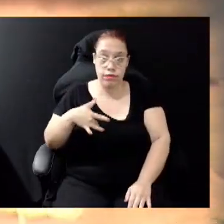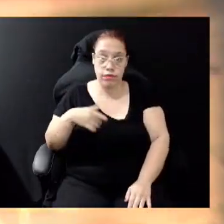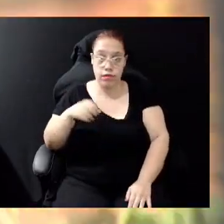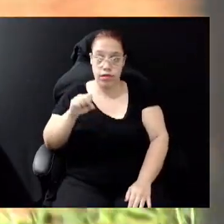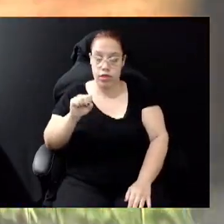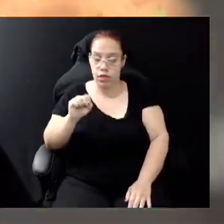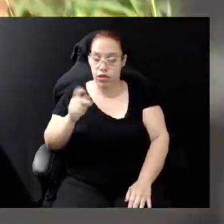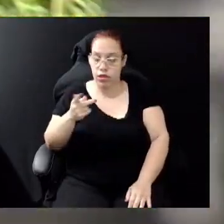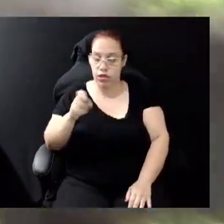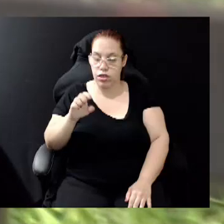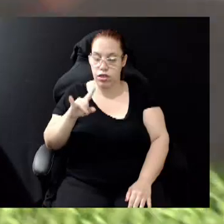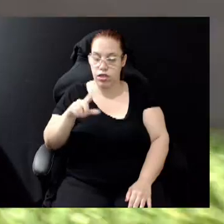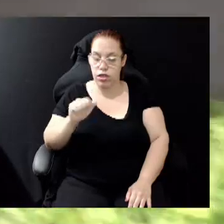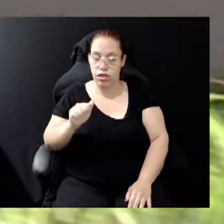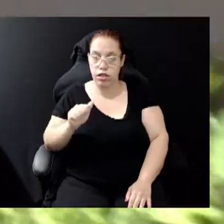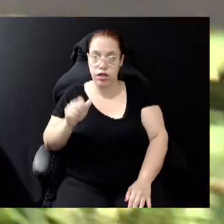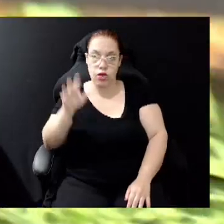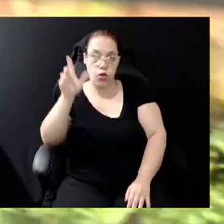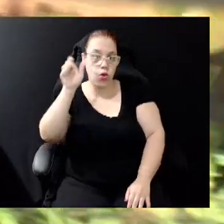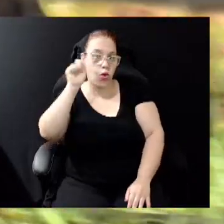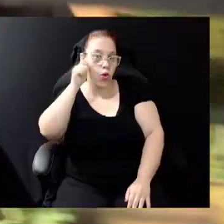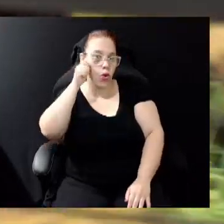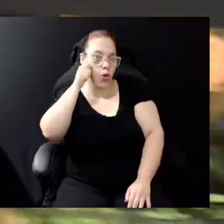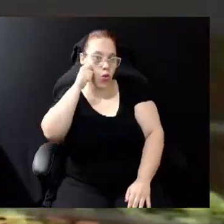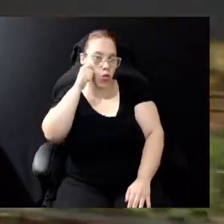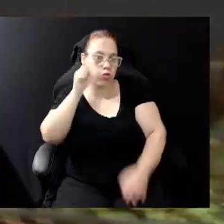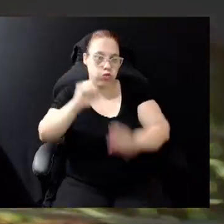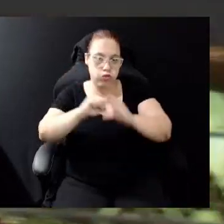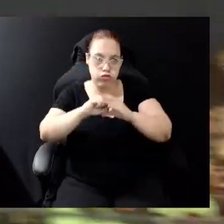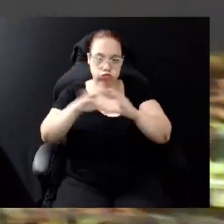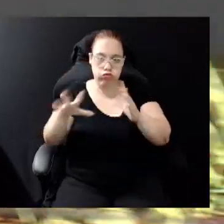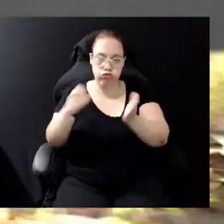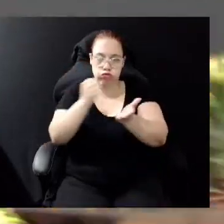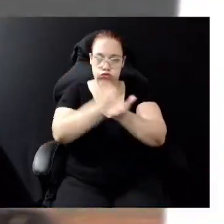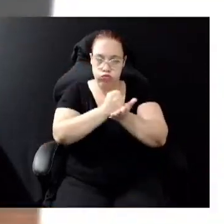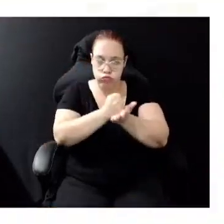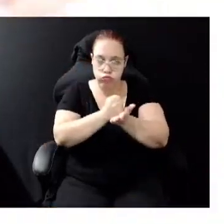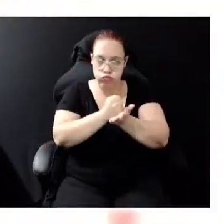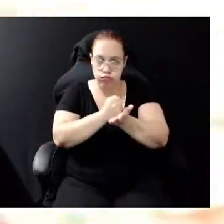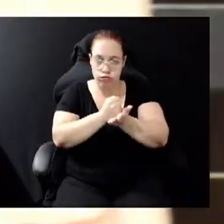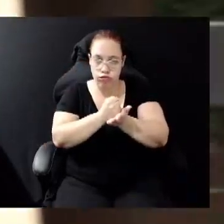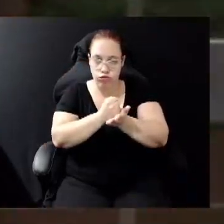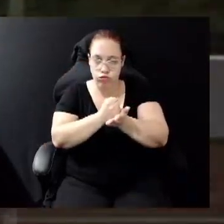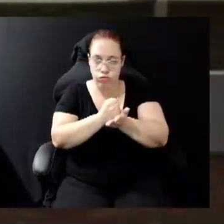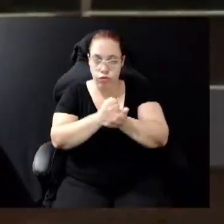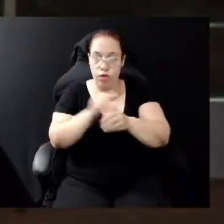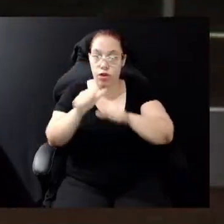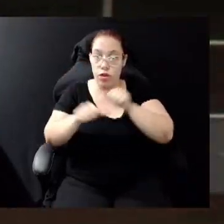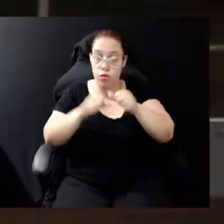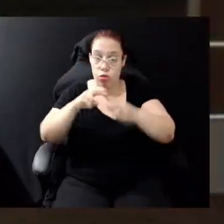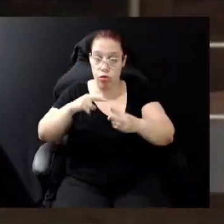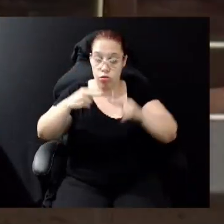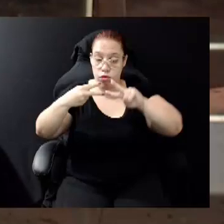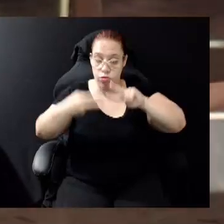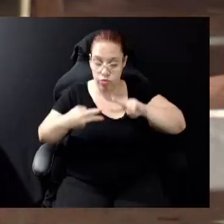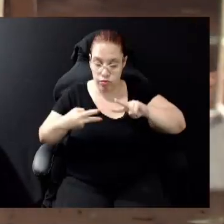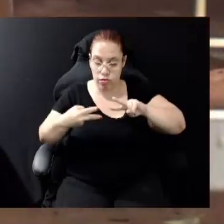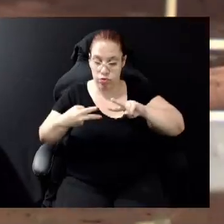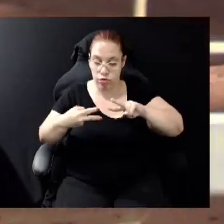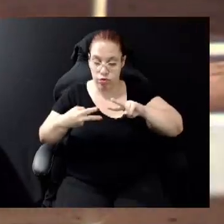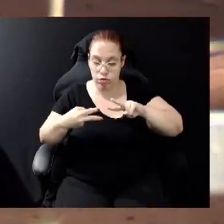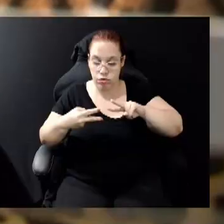uma pelagem escura, uma característica marcante graças a uma mutação genética que as tornam